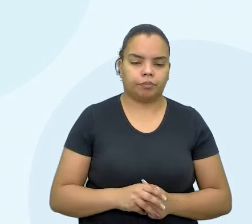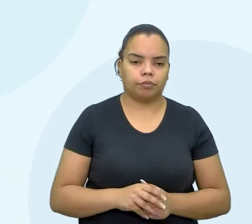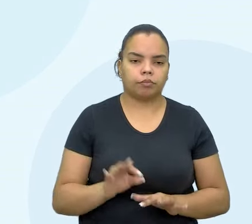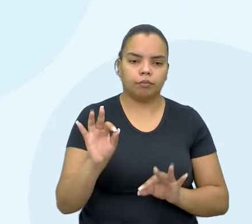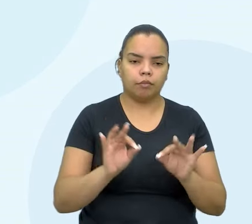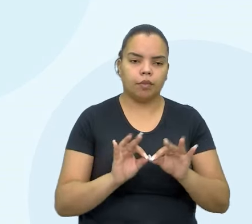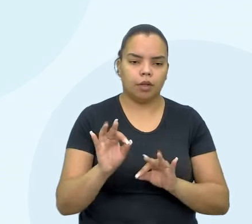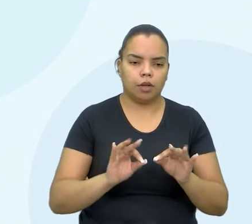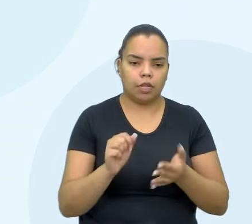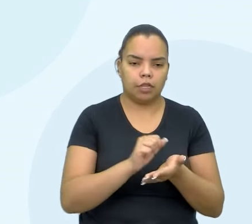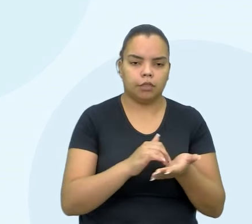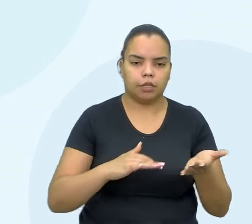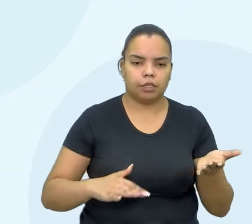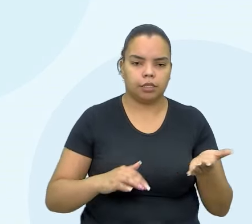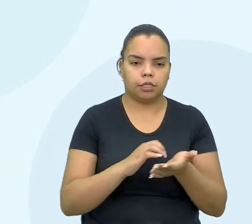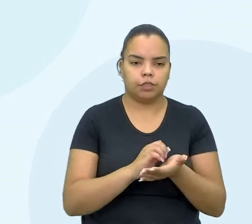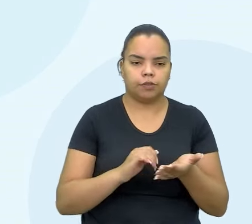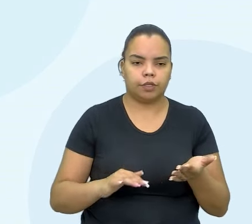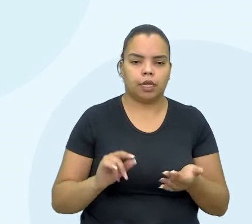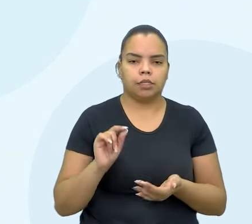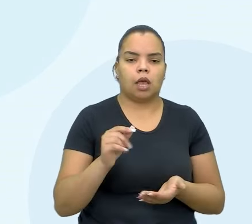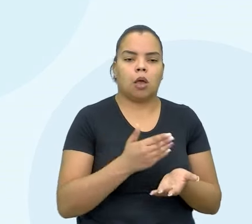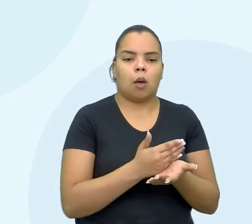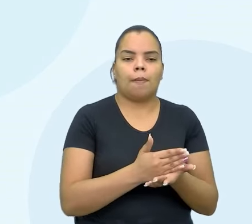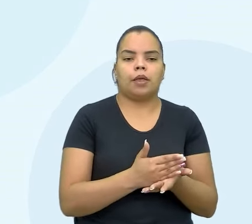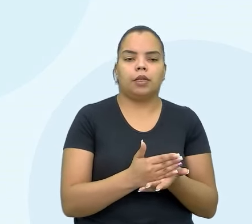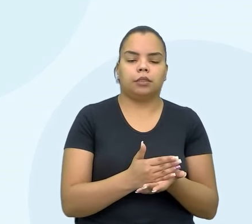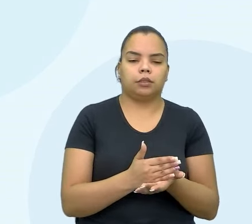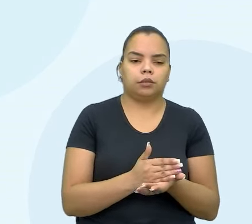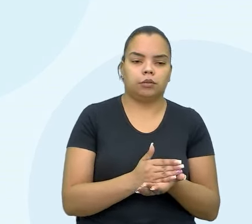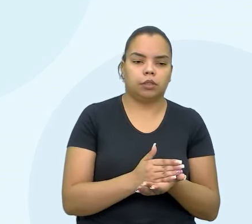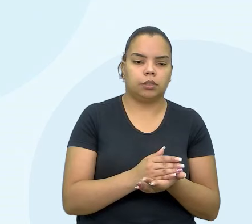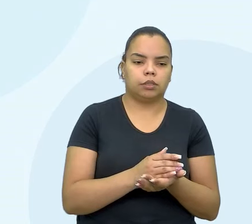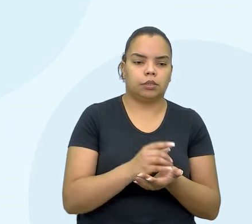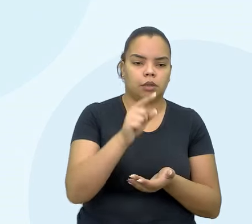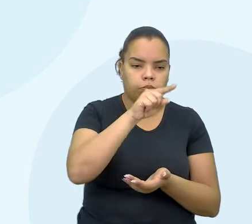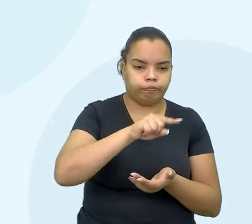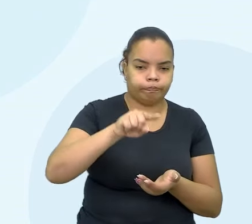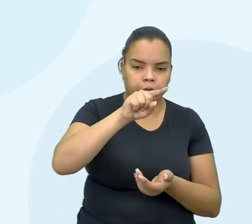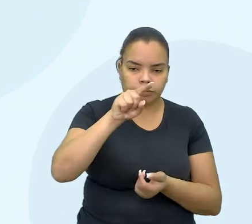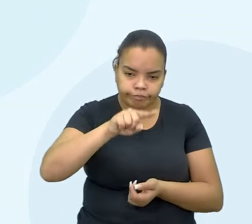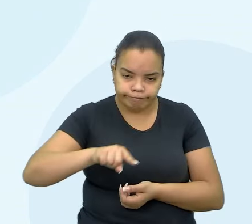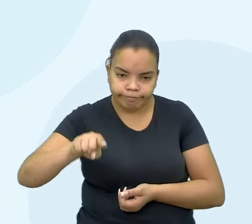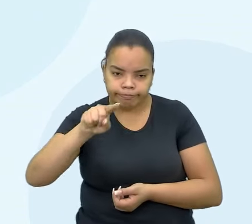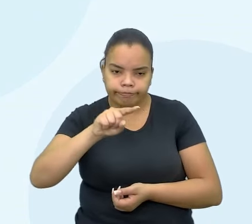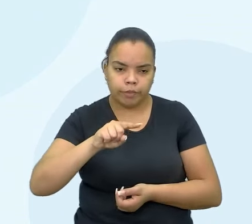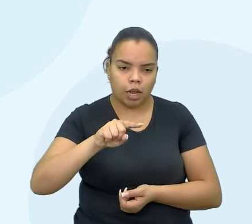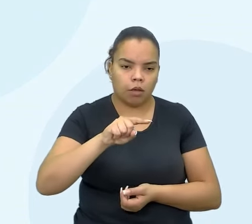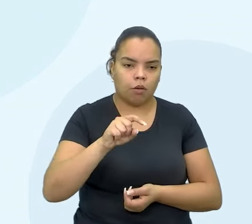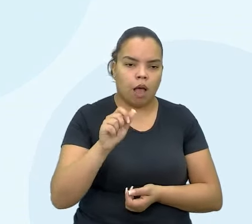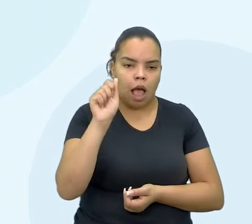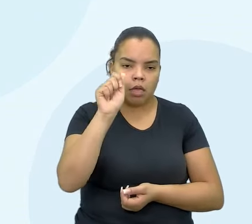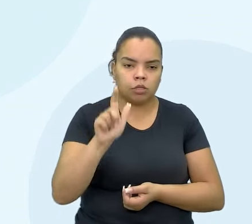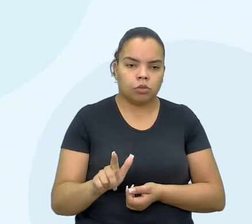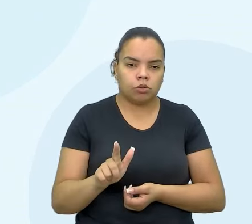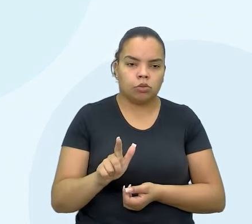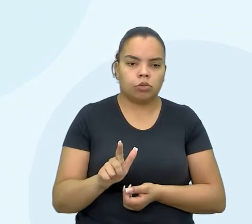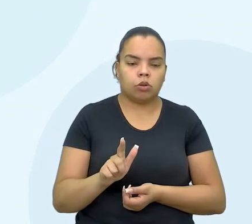organização dessas atividades, elas começam aí nesses balões azuis, os 3 primeiros,